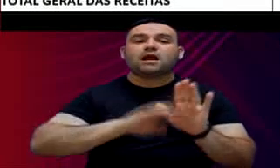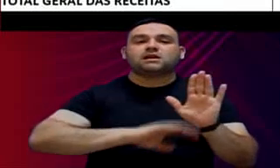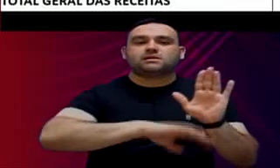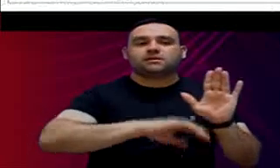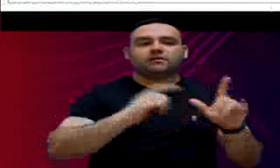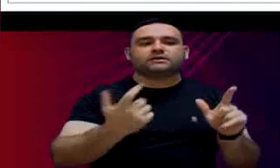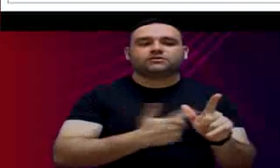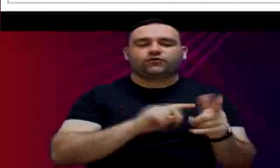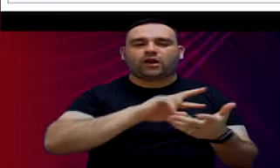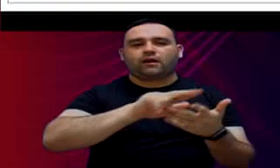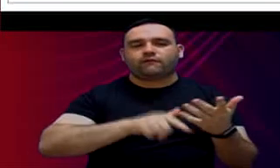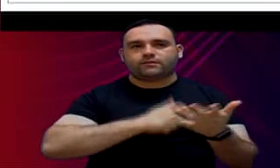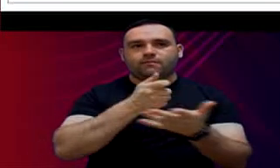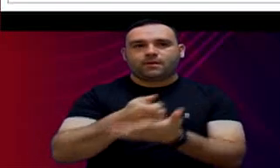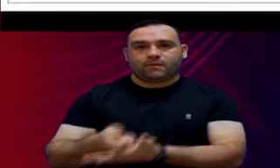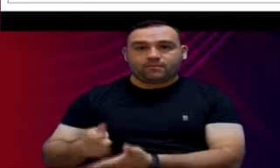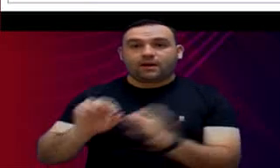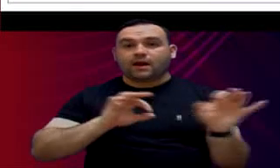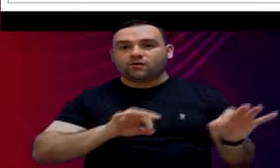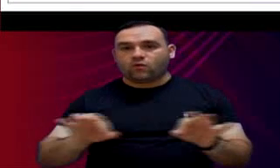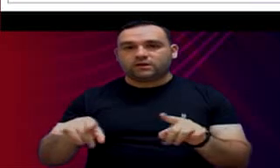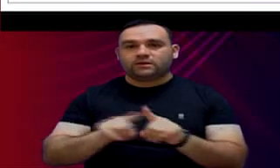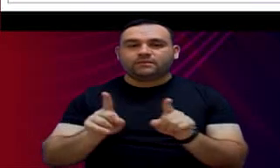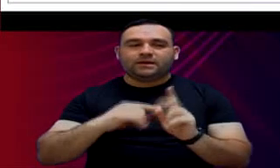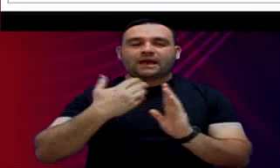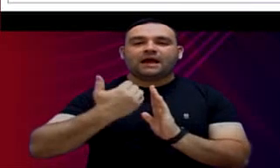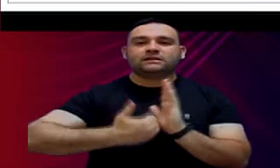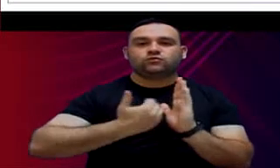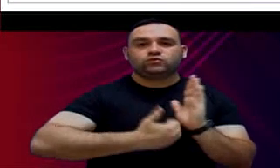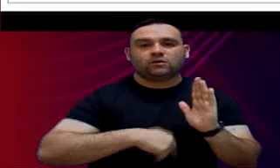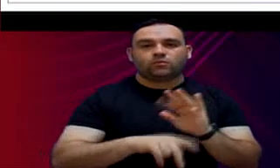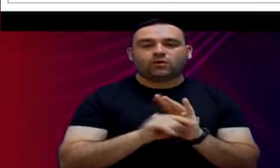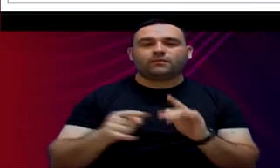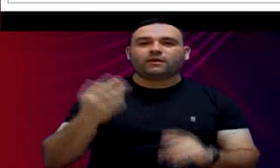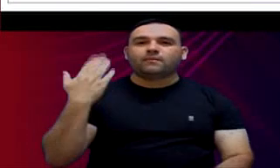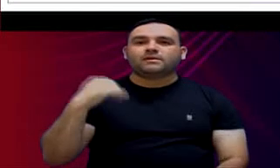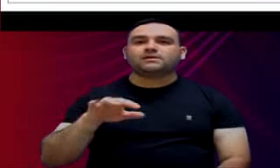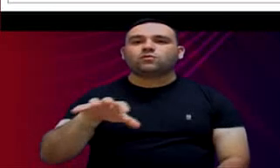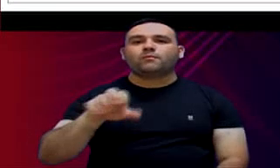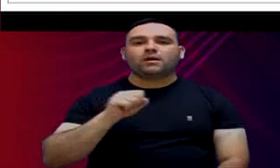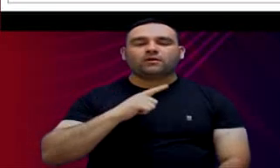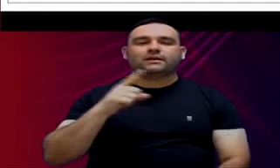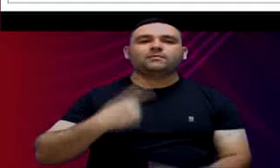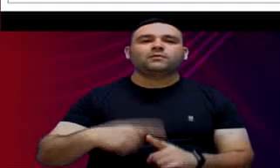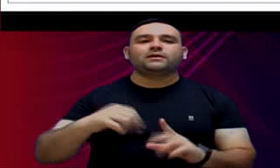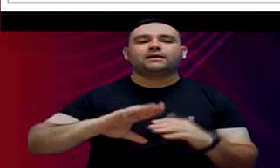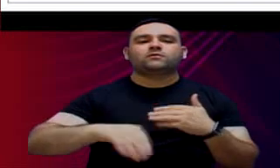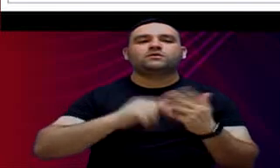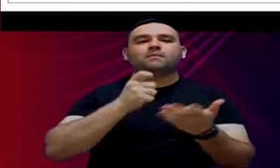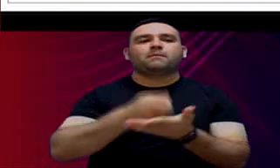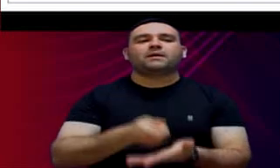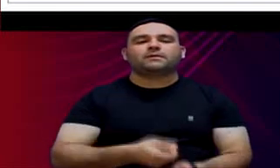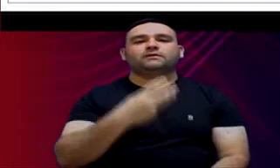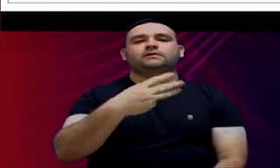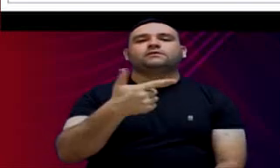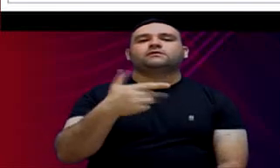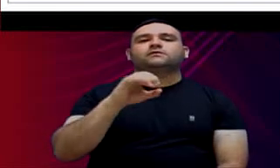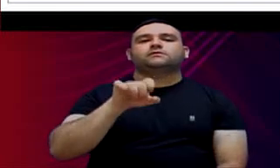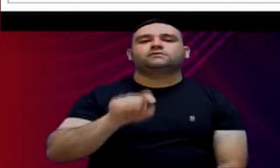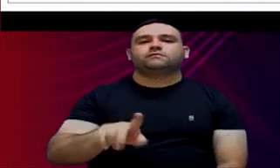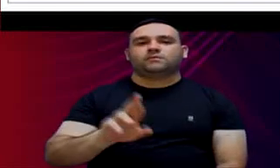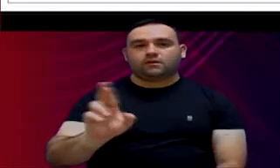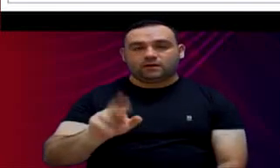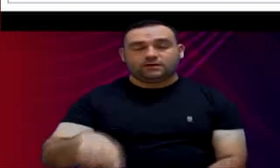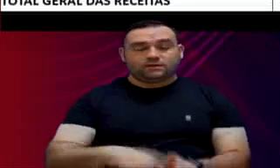despesas correntes que é que é uma dedução num Resgate que fizemos para cumprimento pagamento de conta de 320 mil